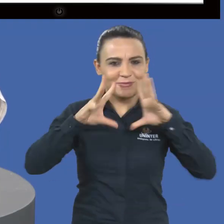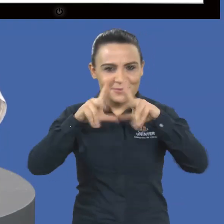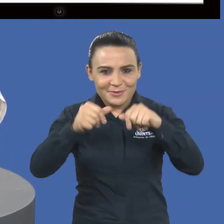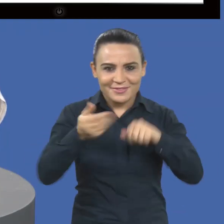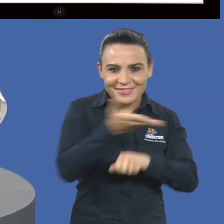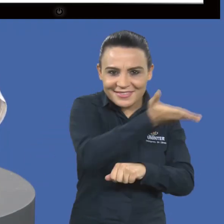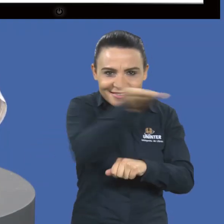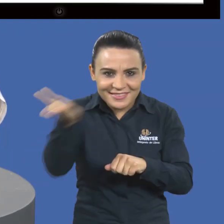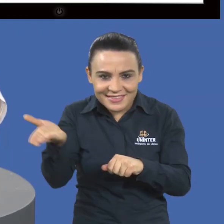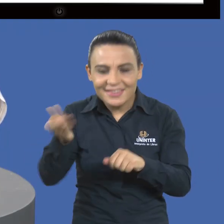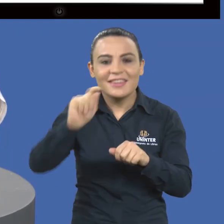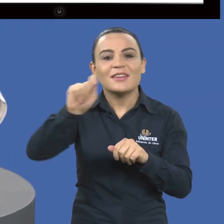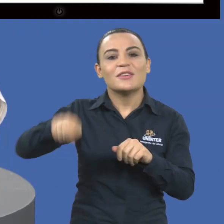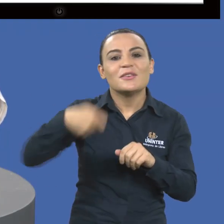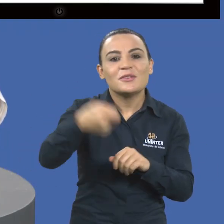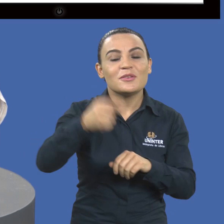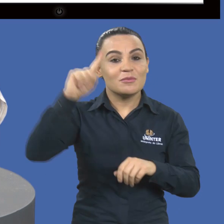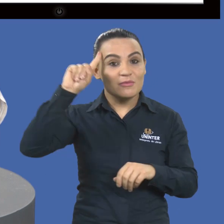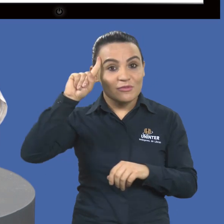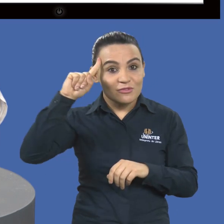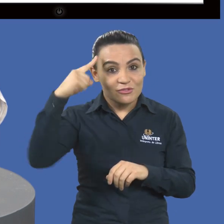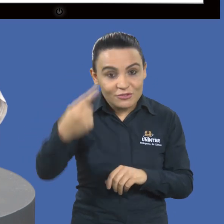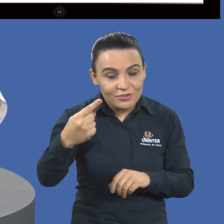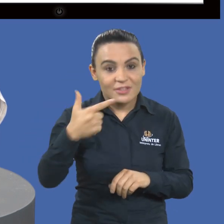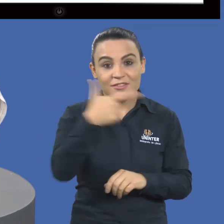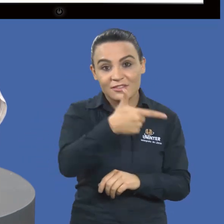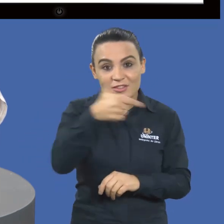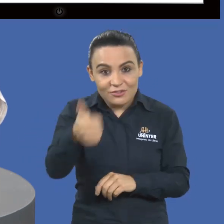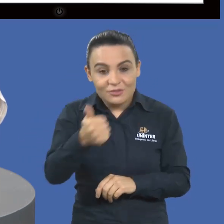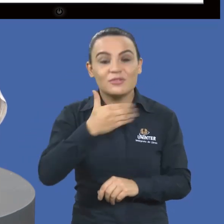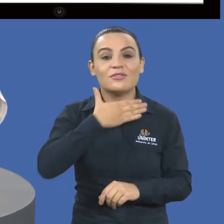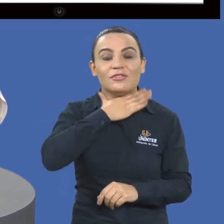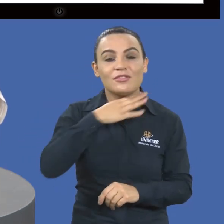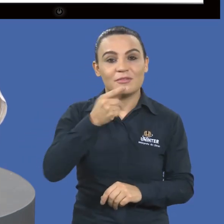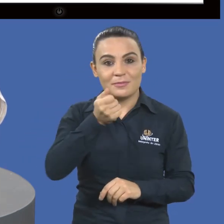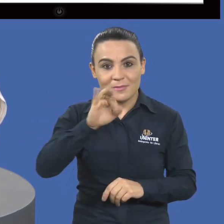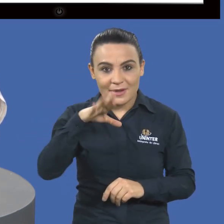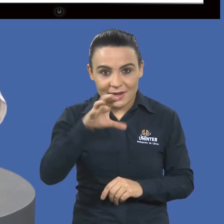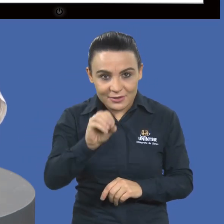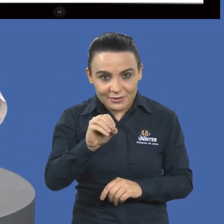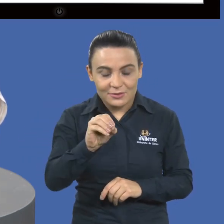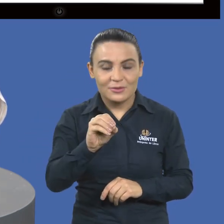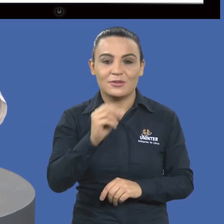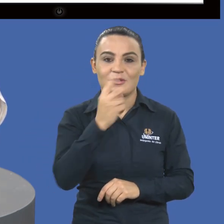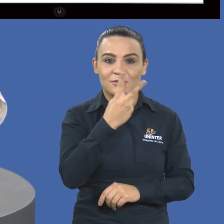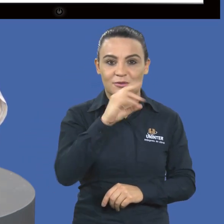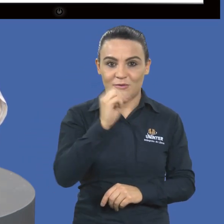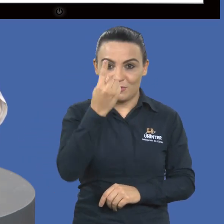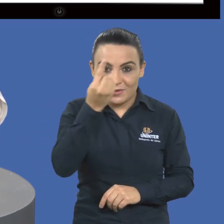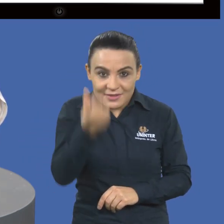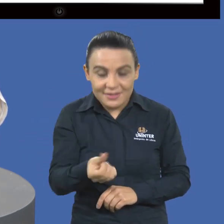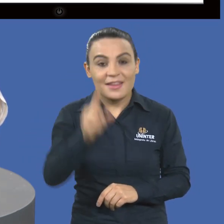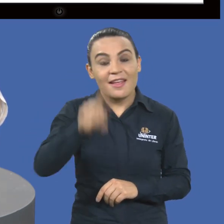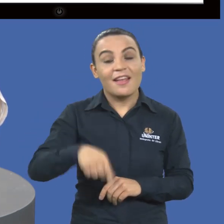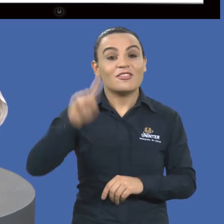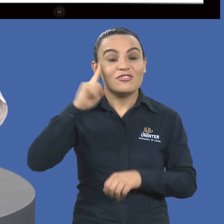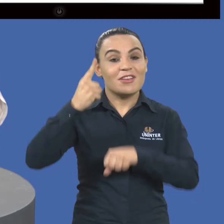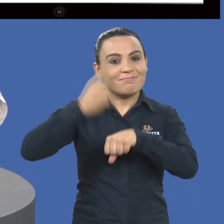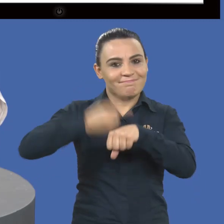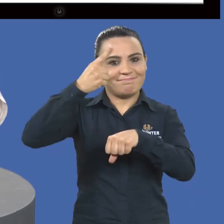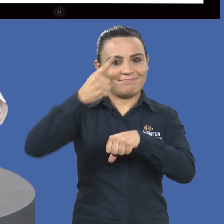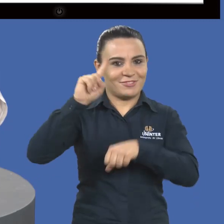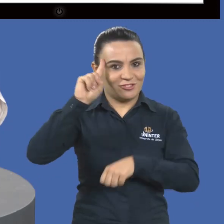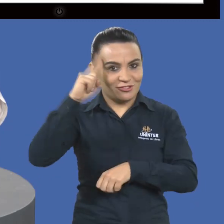comentando com todos vocês sobre o dia 21 de março de 2016, que